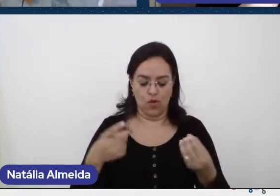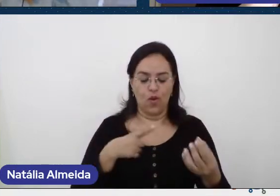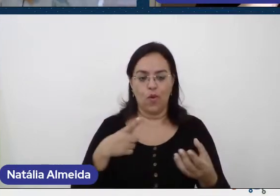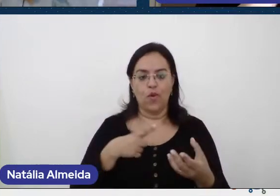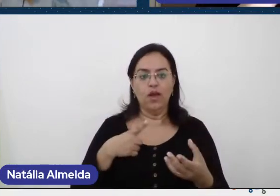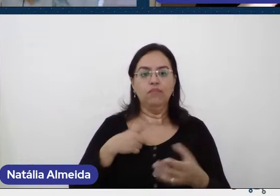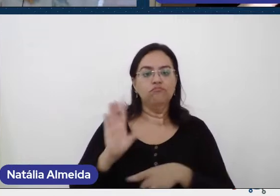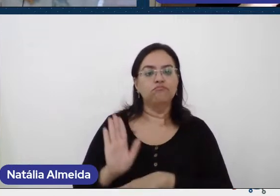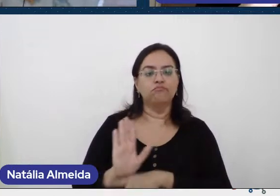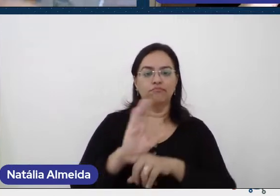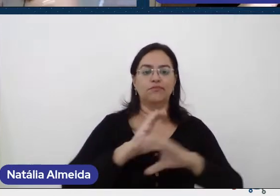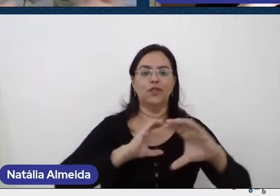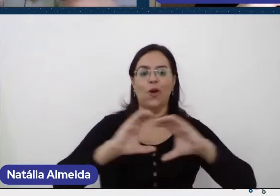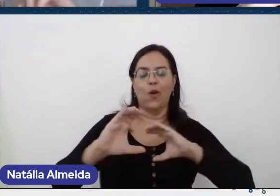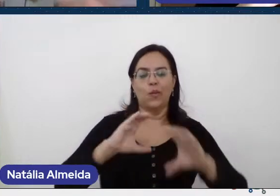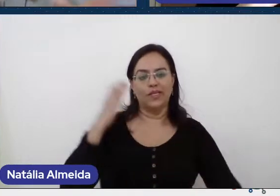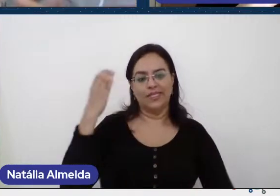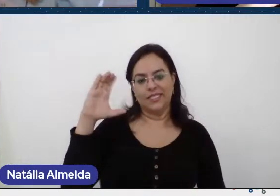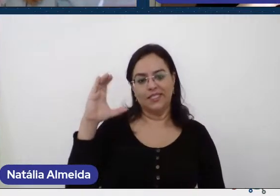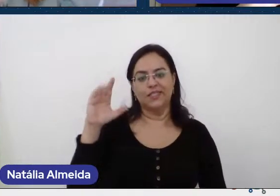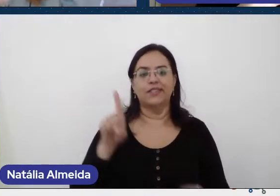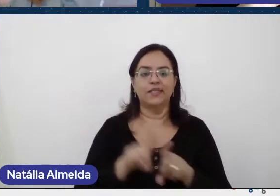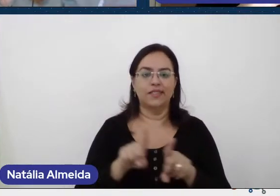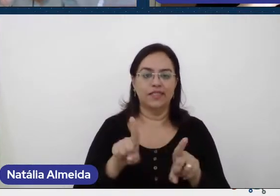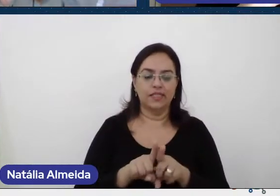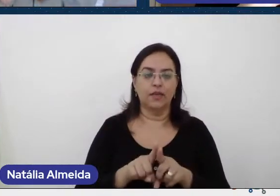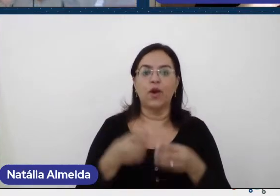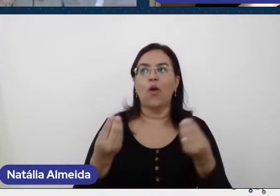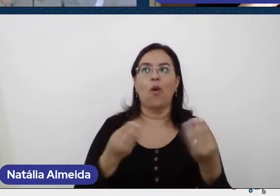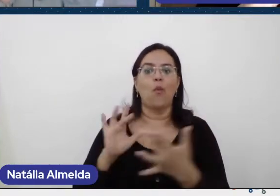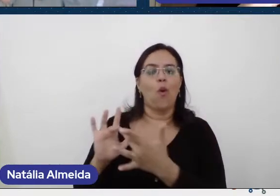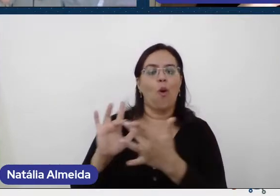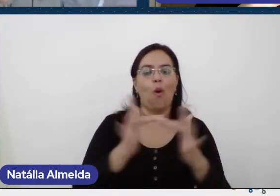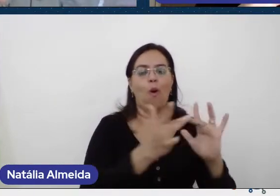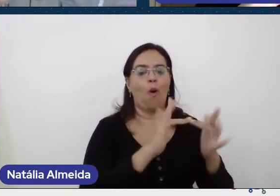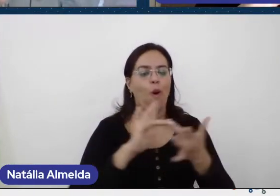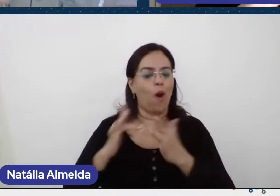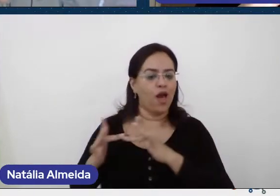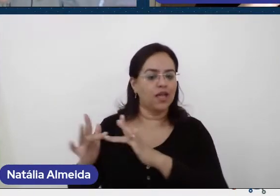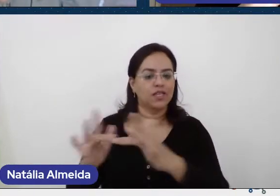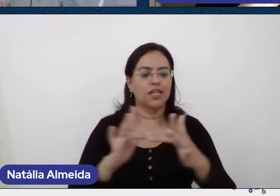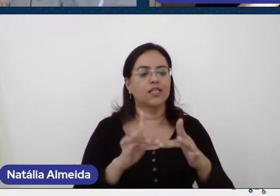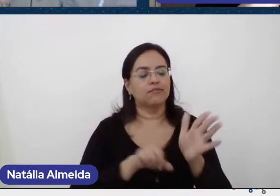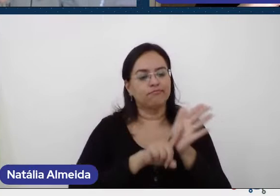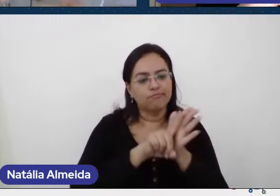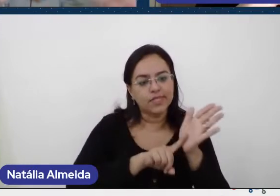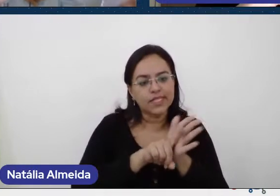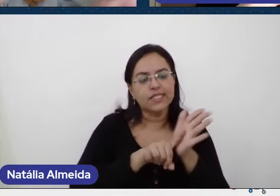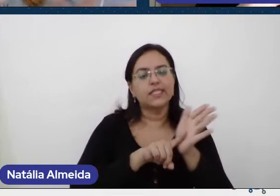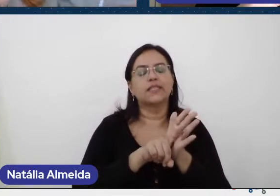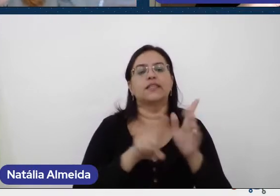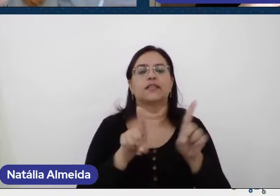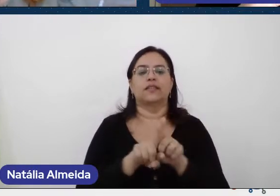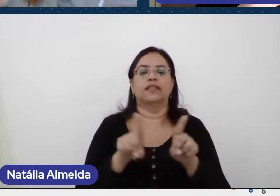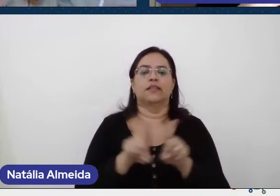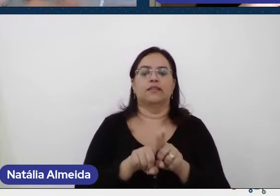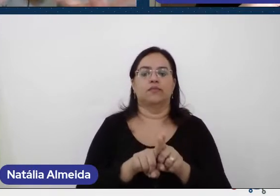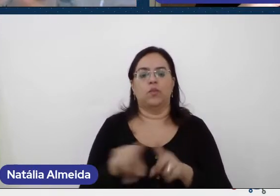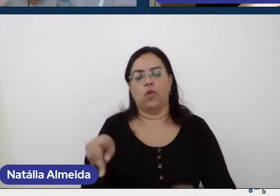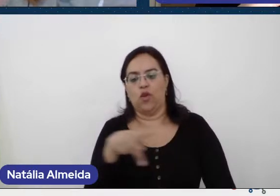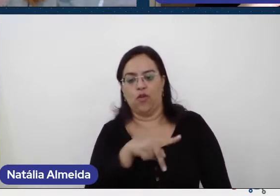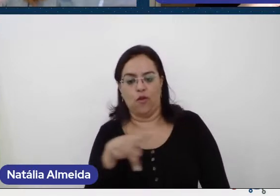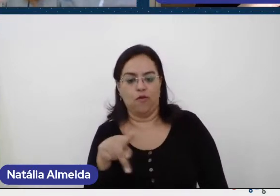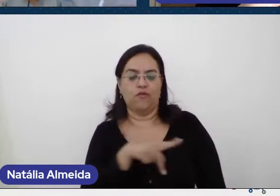na comunicação científica e também no networking entre os pesquisadores, docentes, discentes,